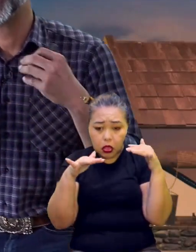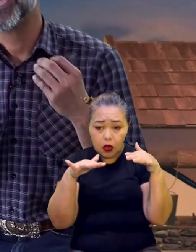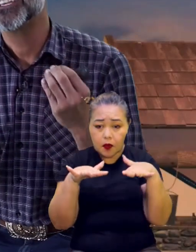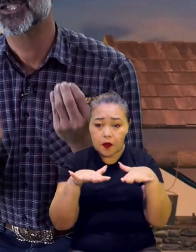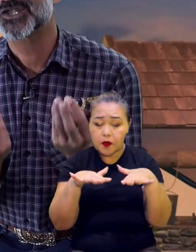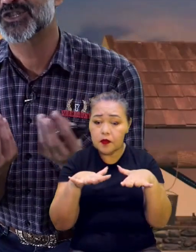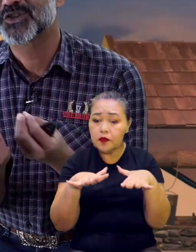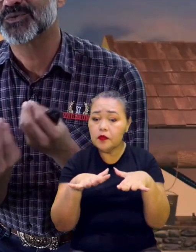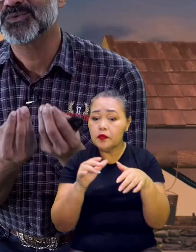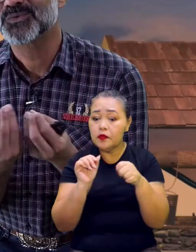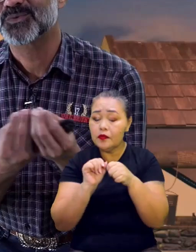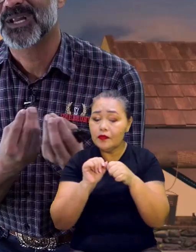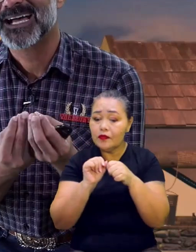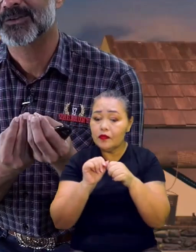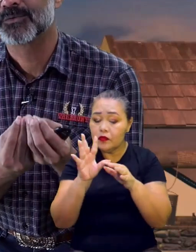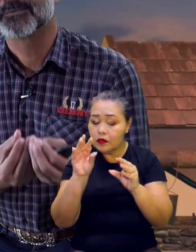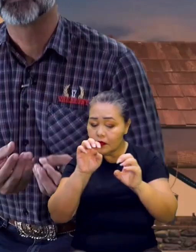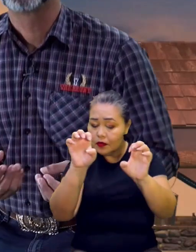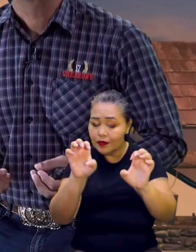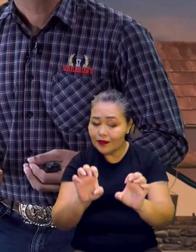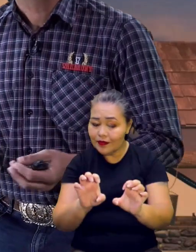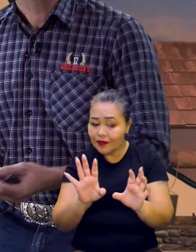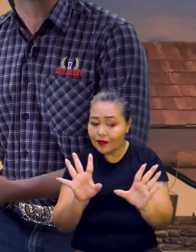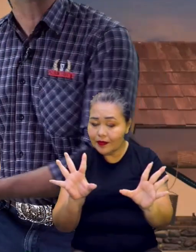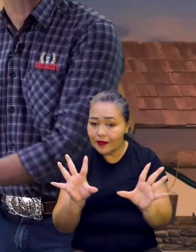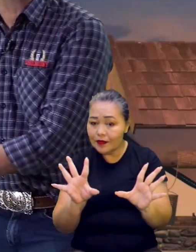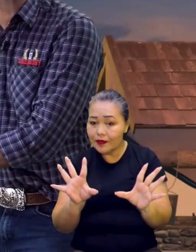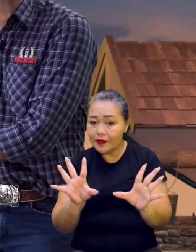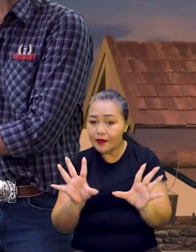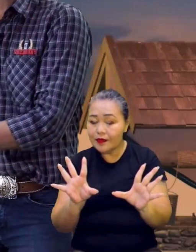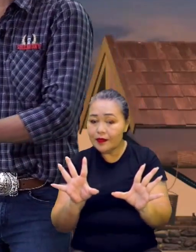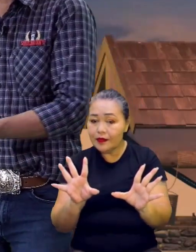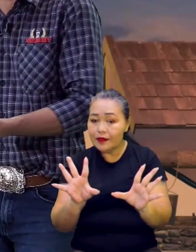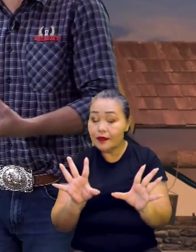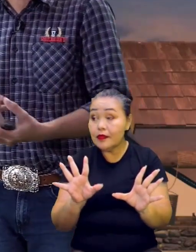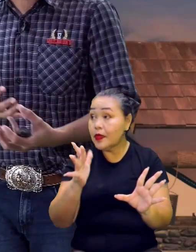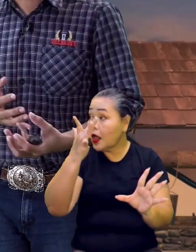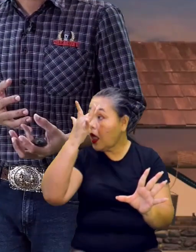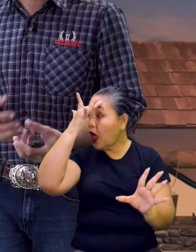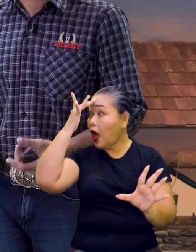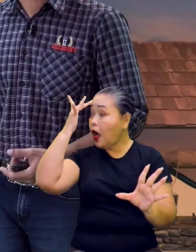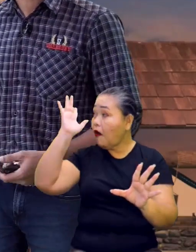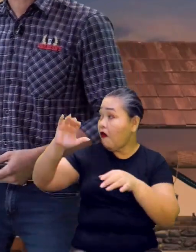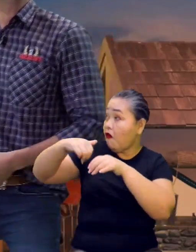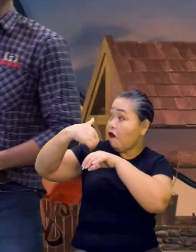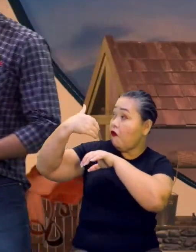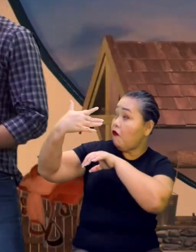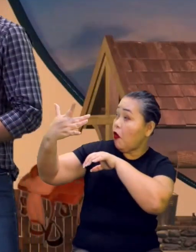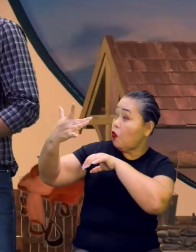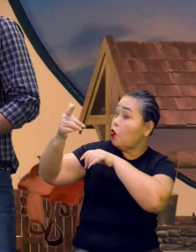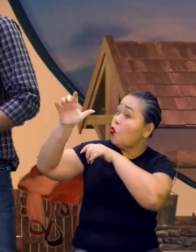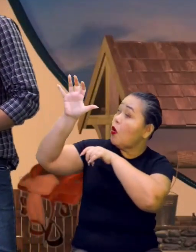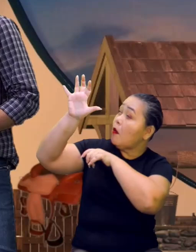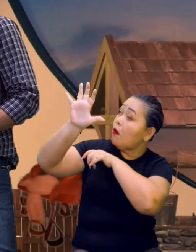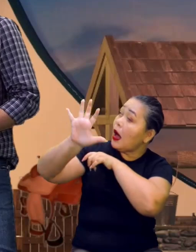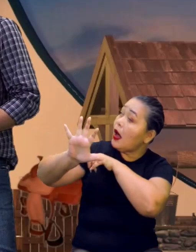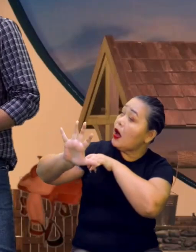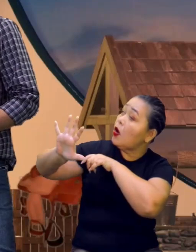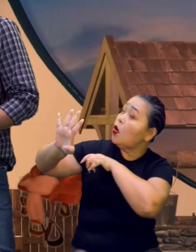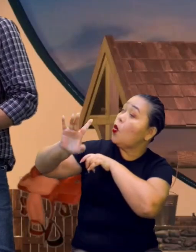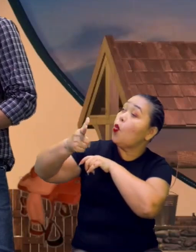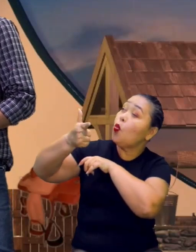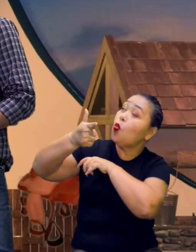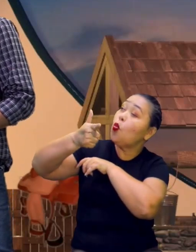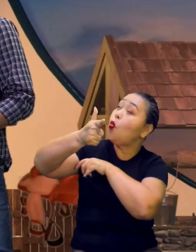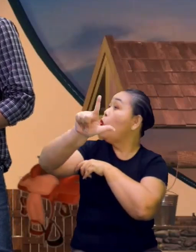foi estruturado por imigrantes de outros